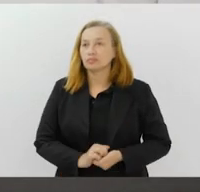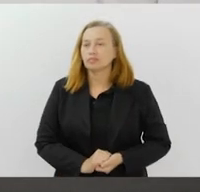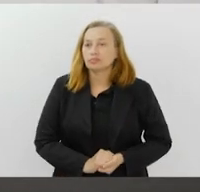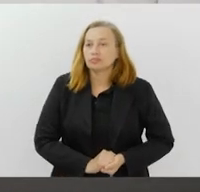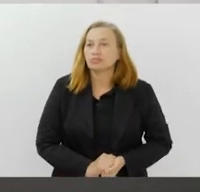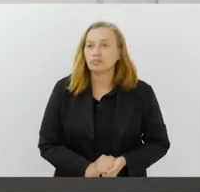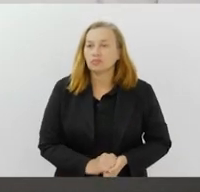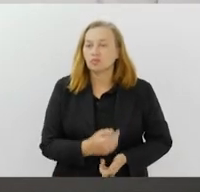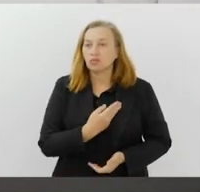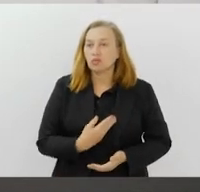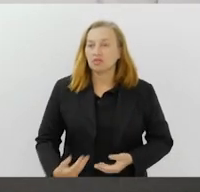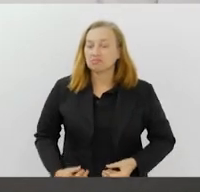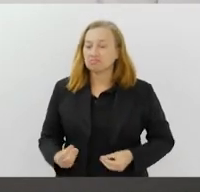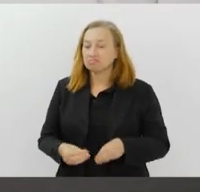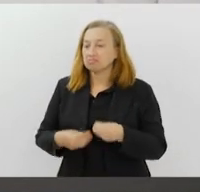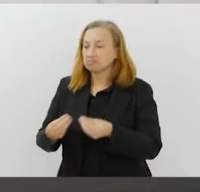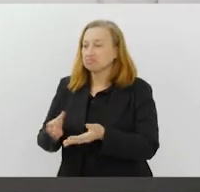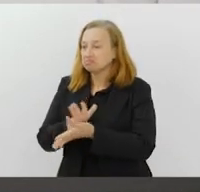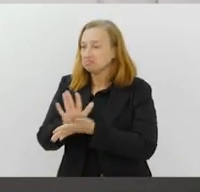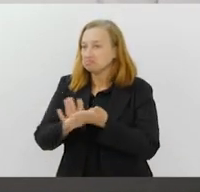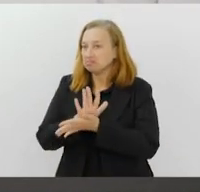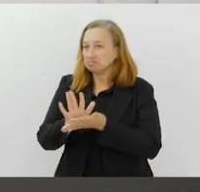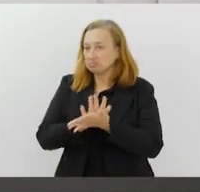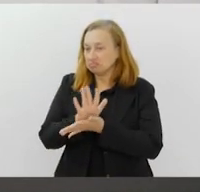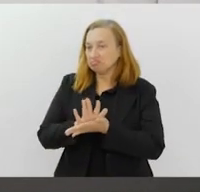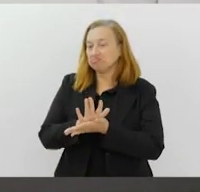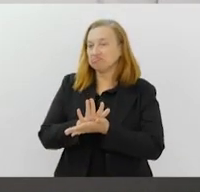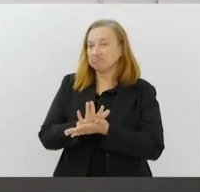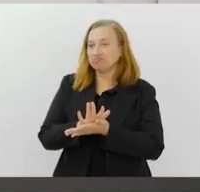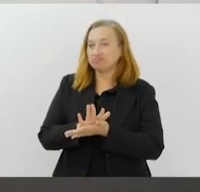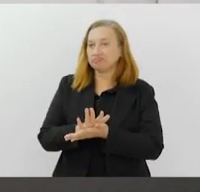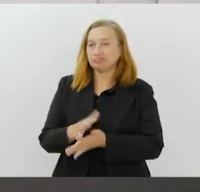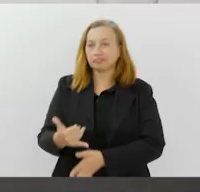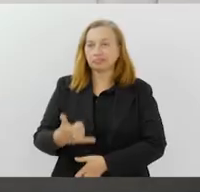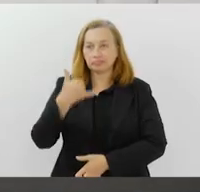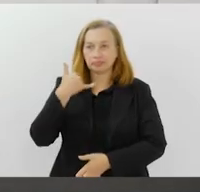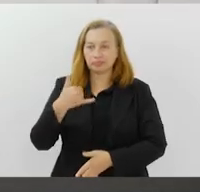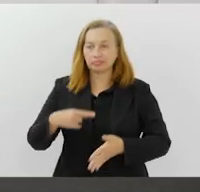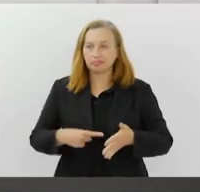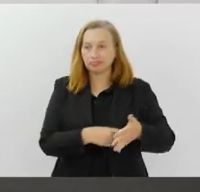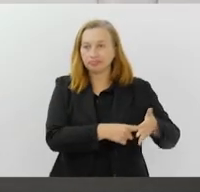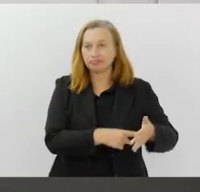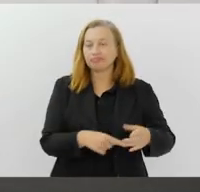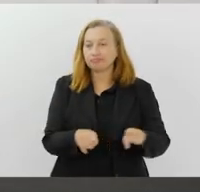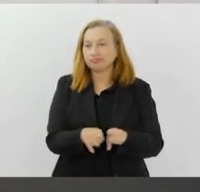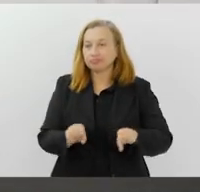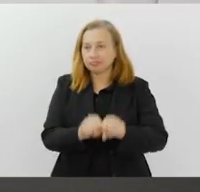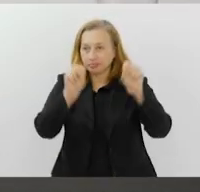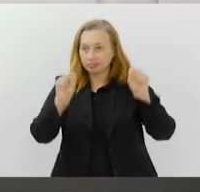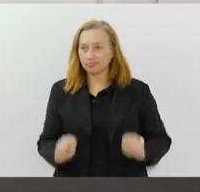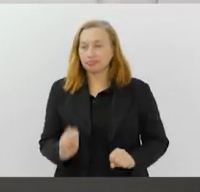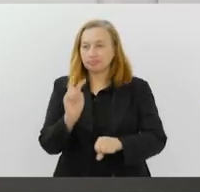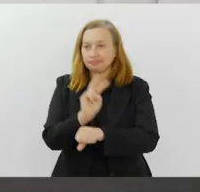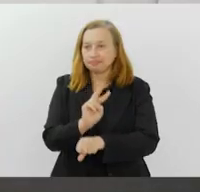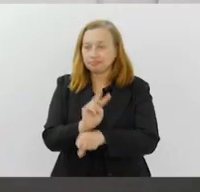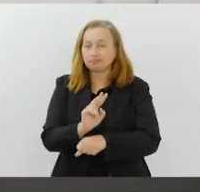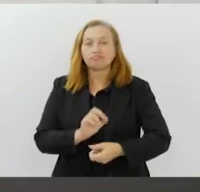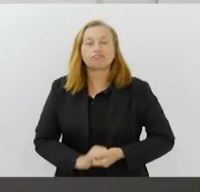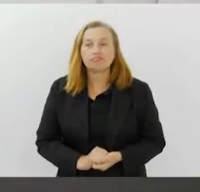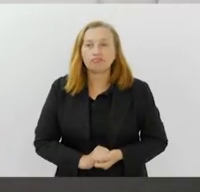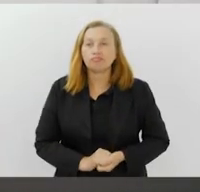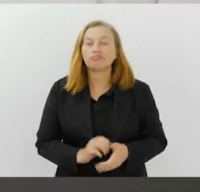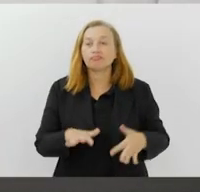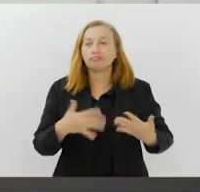tustão o governo estadual ficou anos sem dar um tustão pro Disque Denúncia e pro sistema de proteção foi com quando o